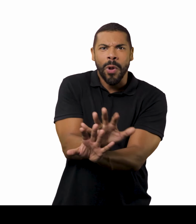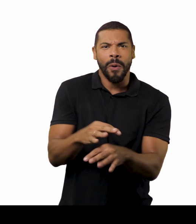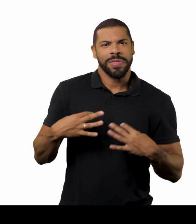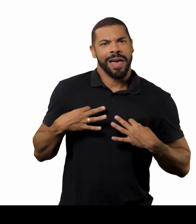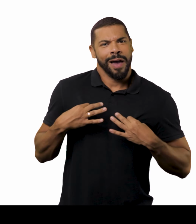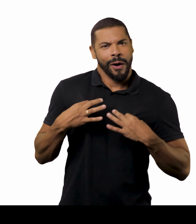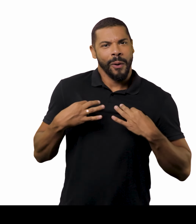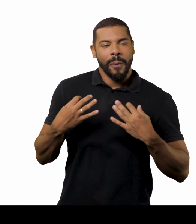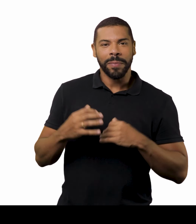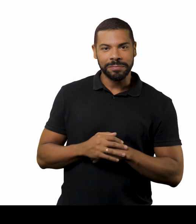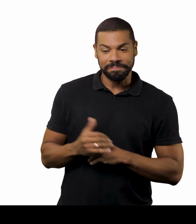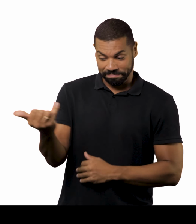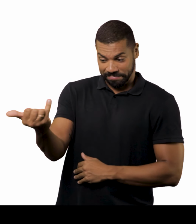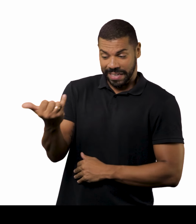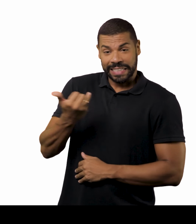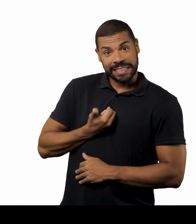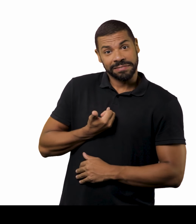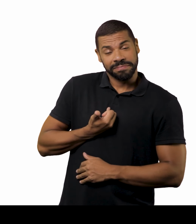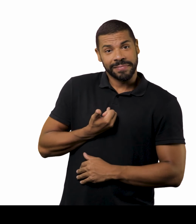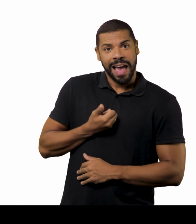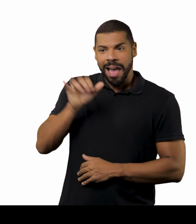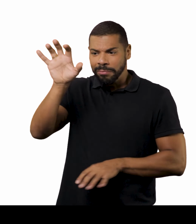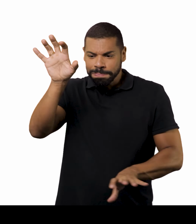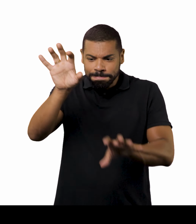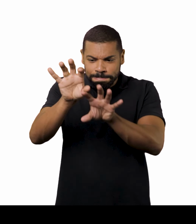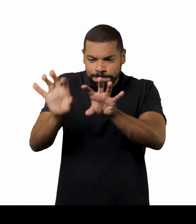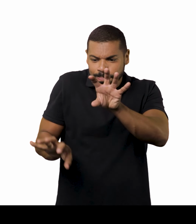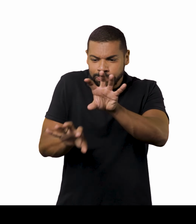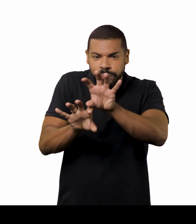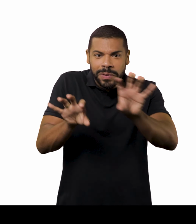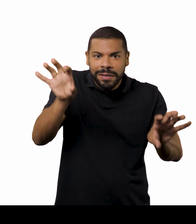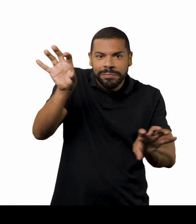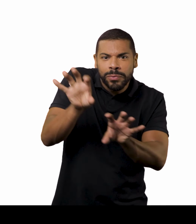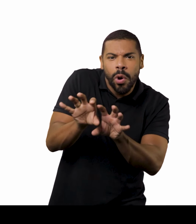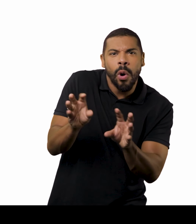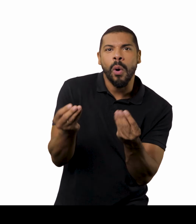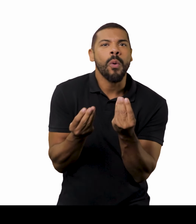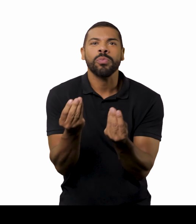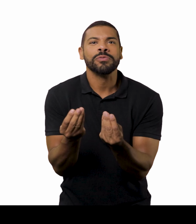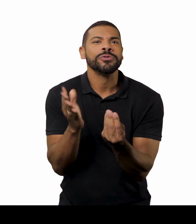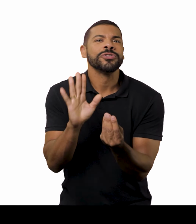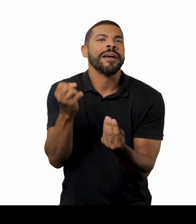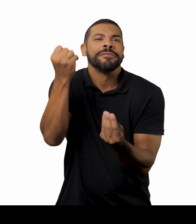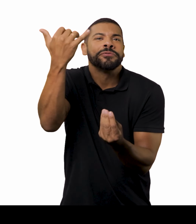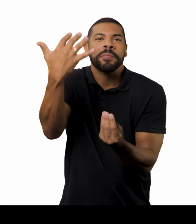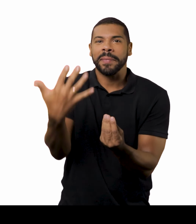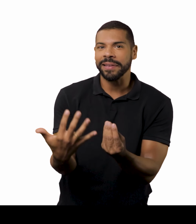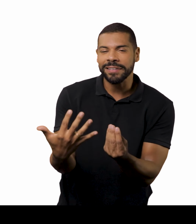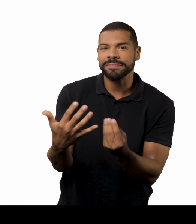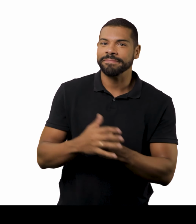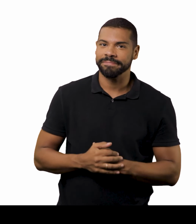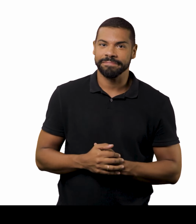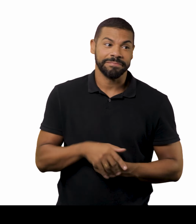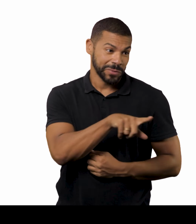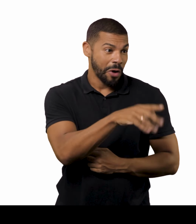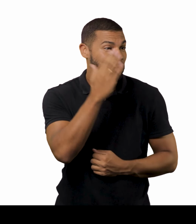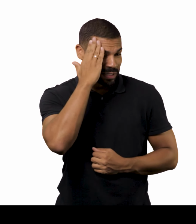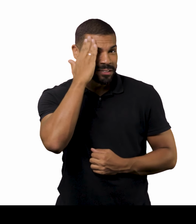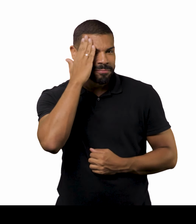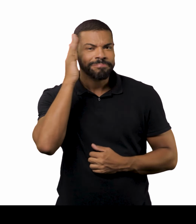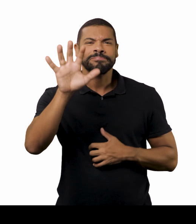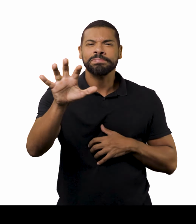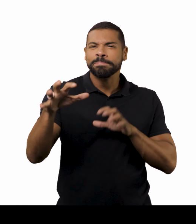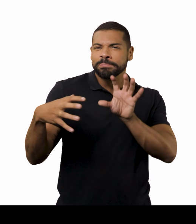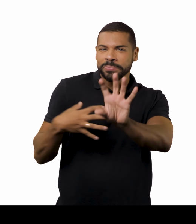falava para mim. Eu falei, Sônia, as carcaças, elas dizem o que elas querem ser, onde que elas vão ficar. Ela falou, então